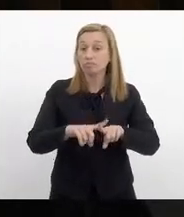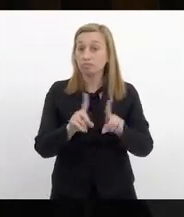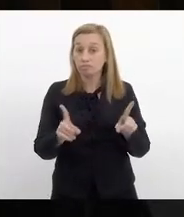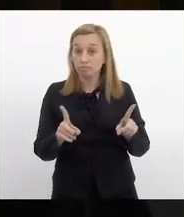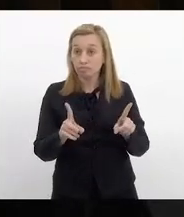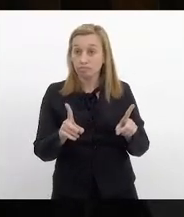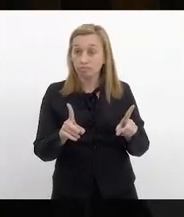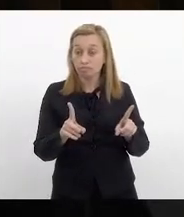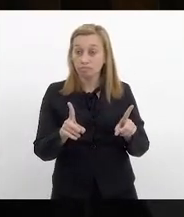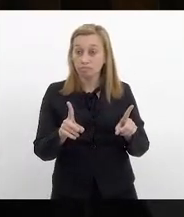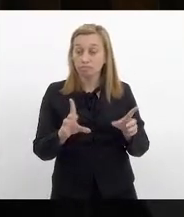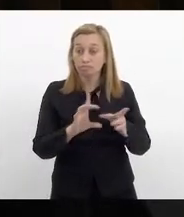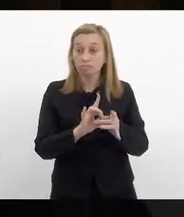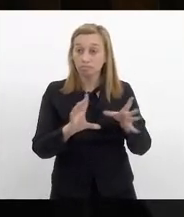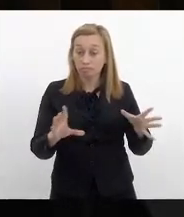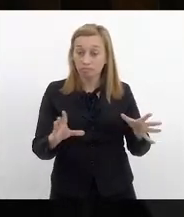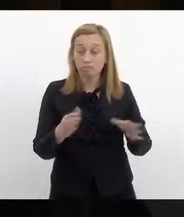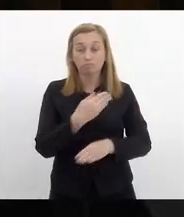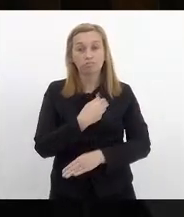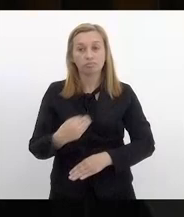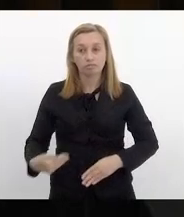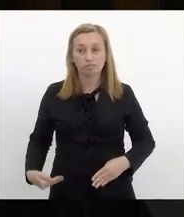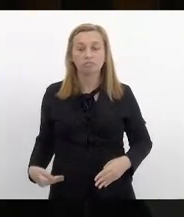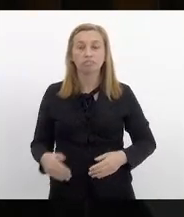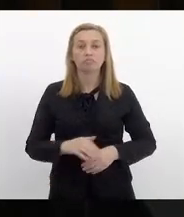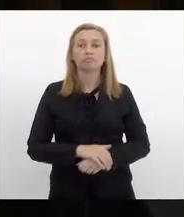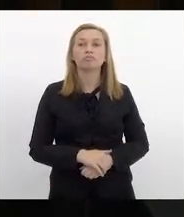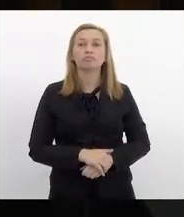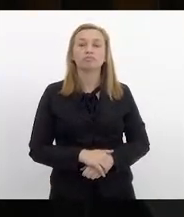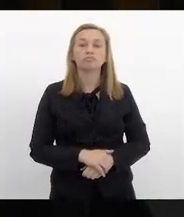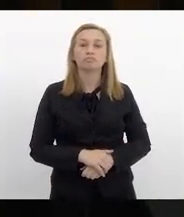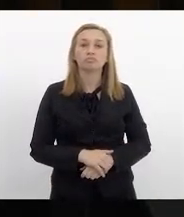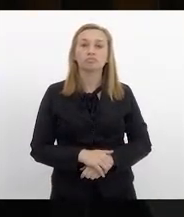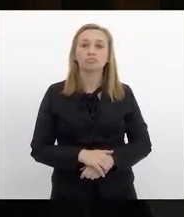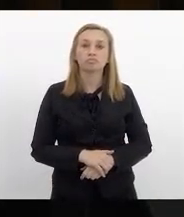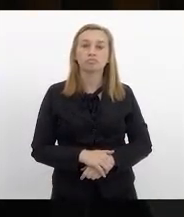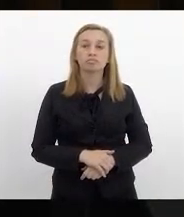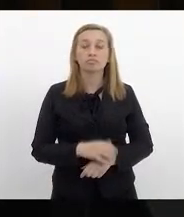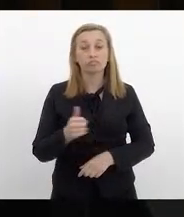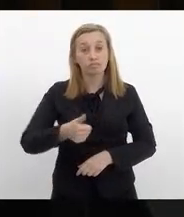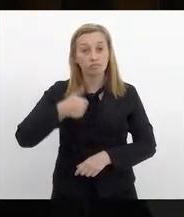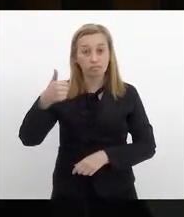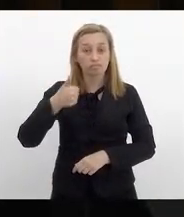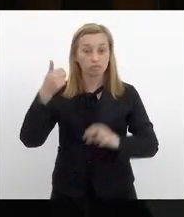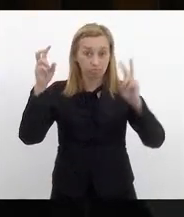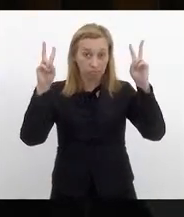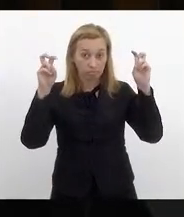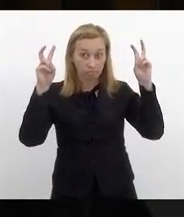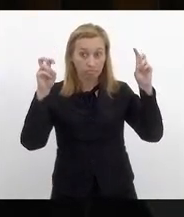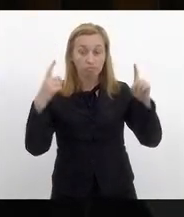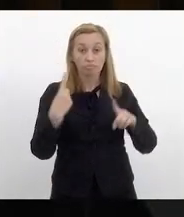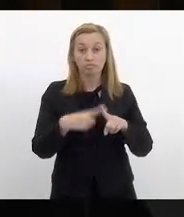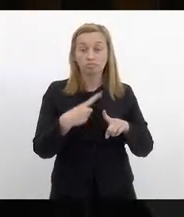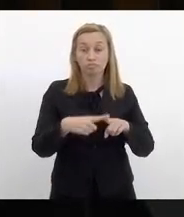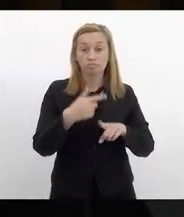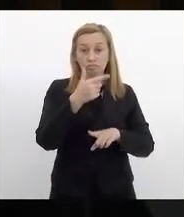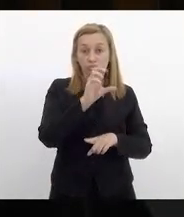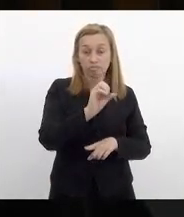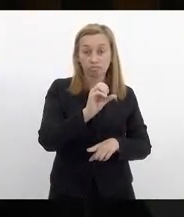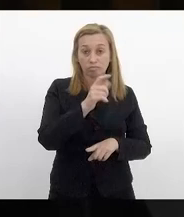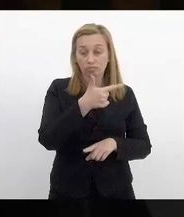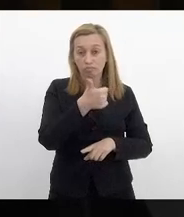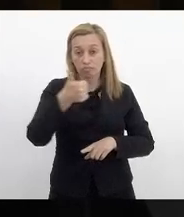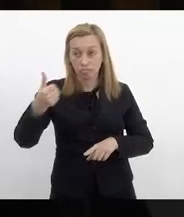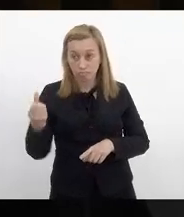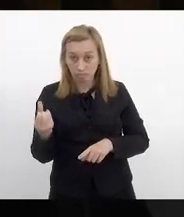seja sancionado pelo governador, minore muito essa questão. Porque até em 2006,